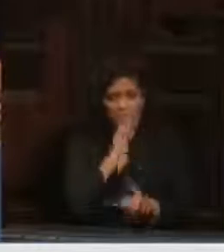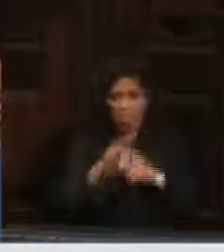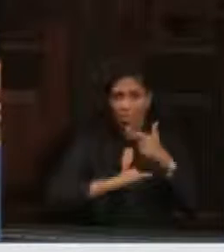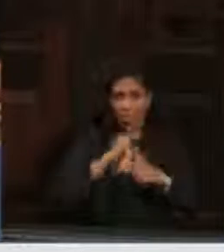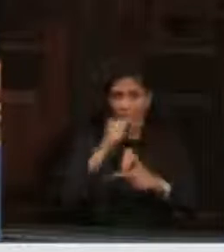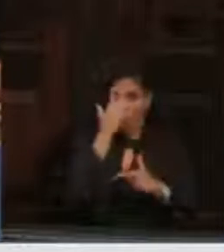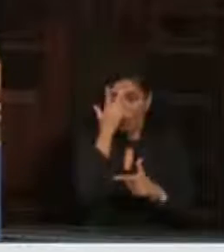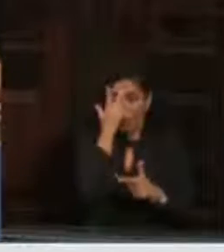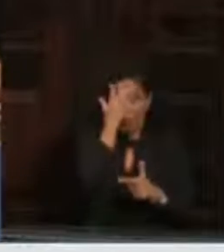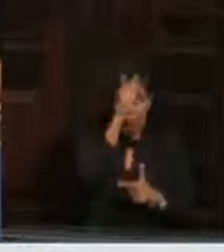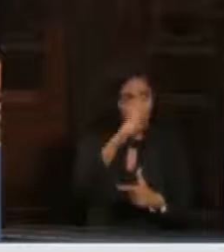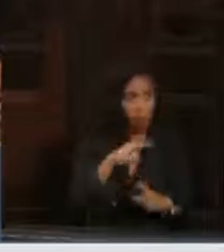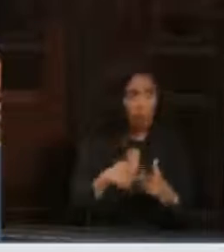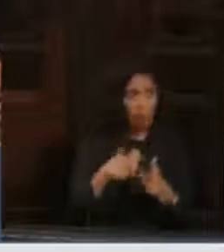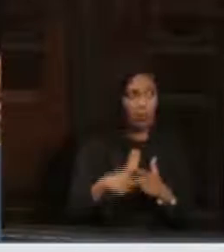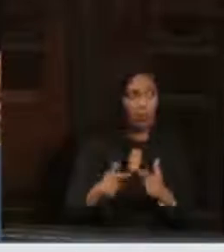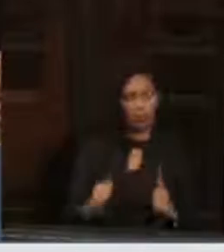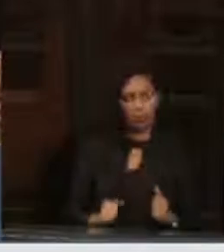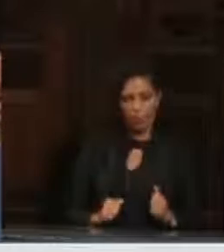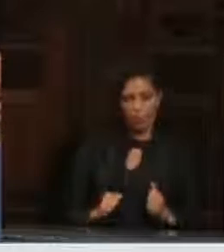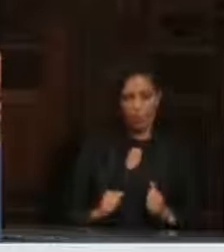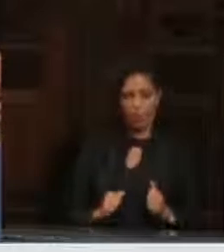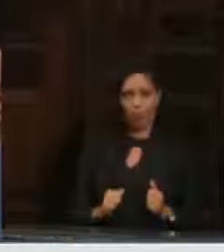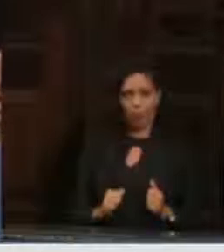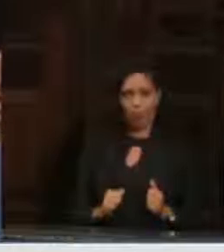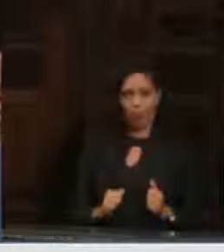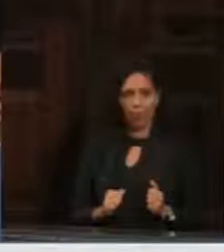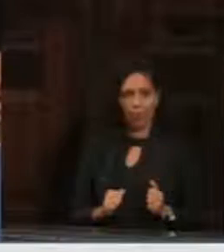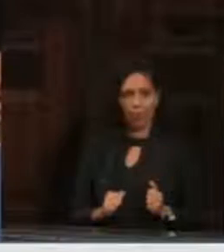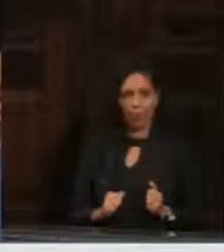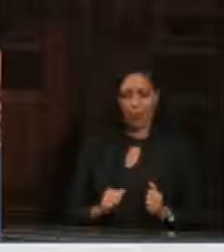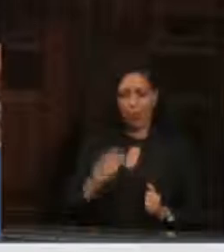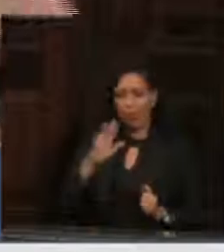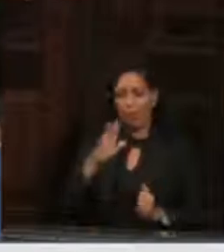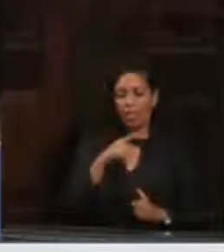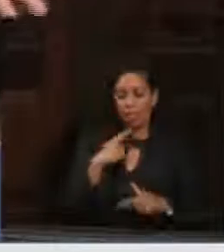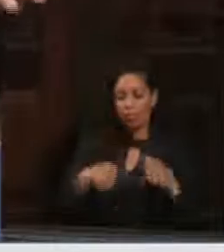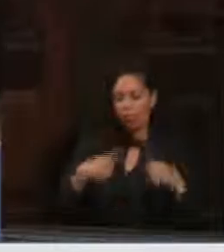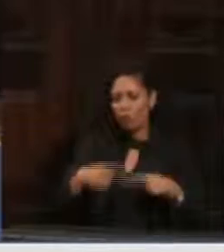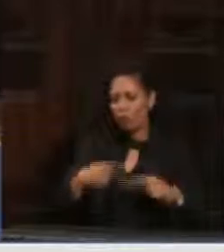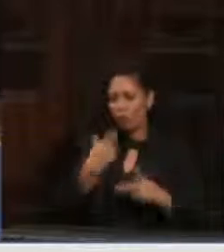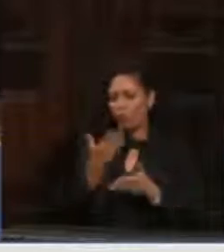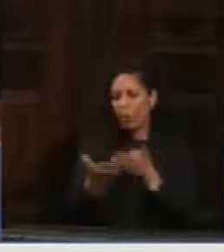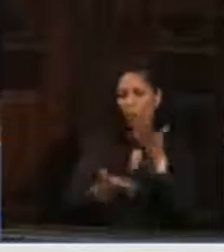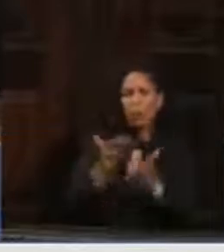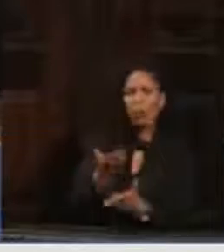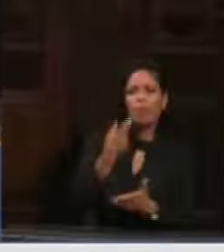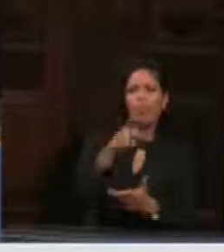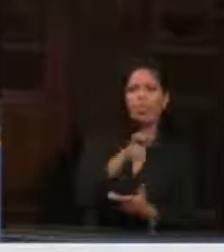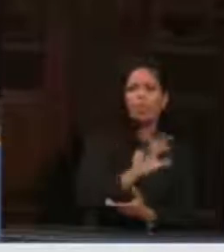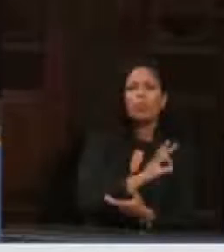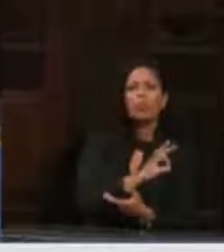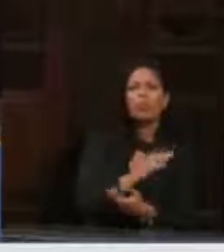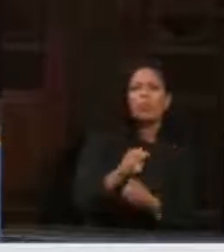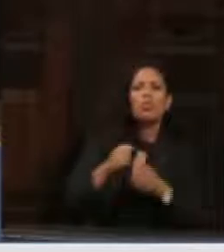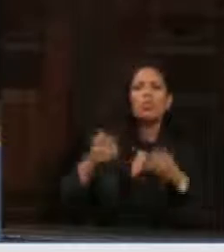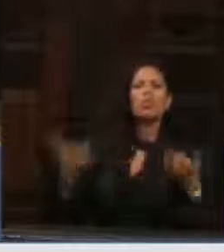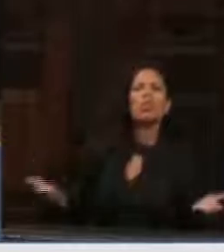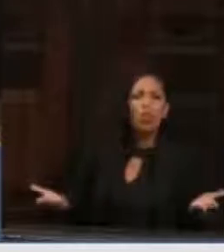Eu quero saber qual é a política de valorização dos policiais. Não apresentou. E eu fico